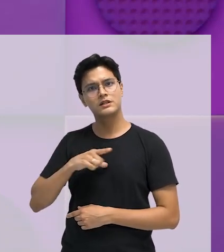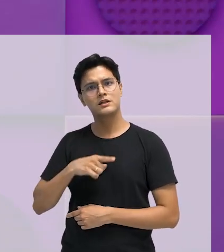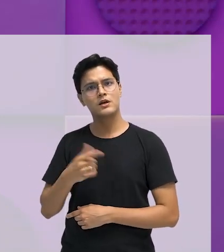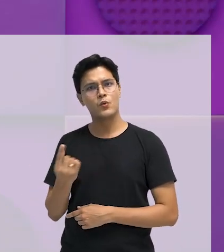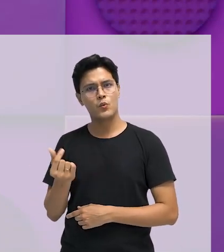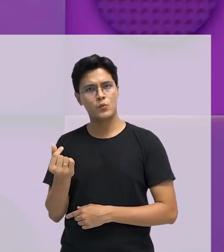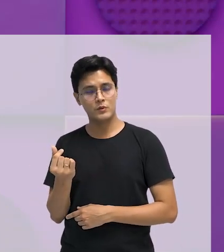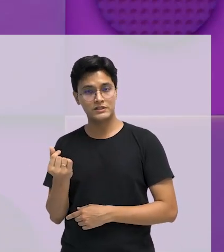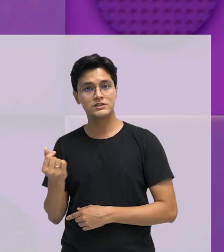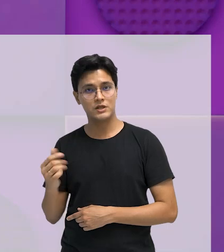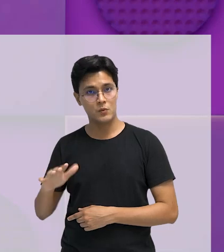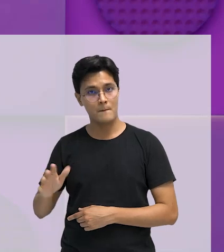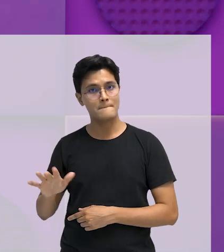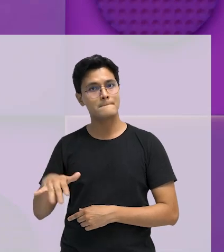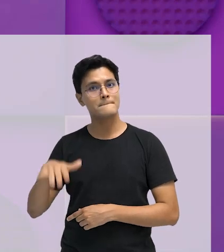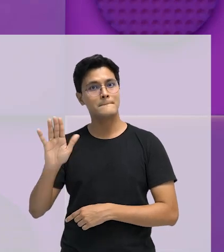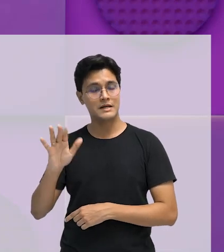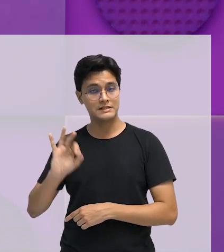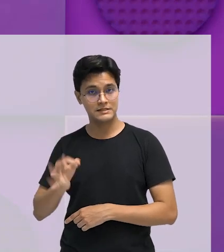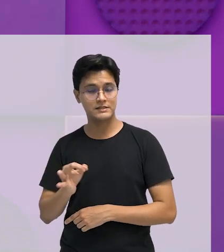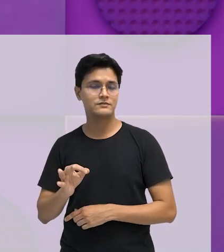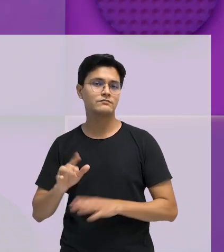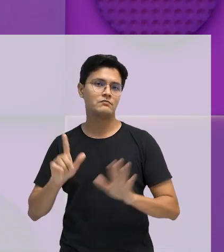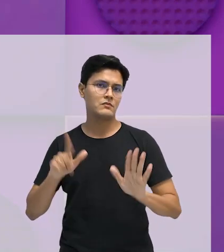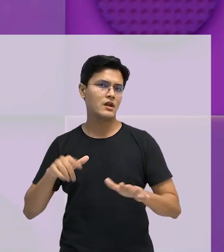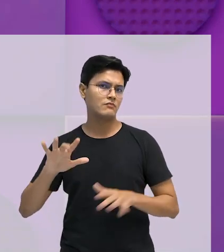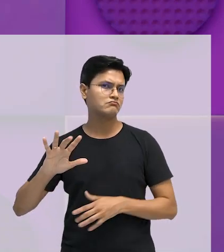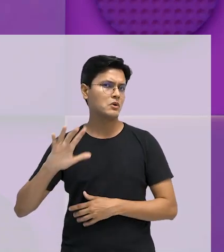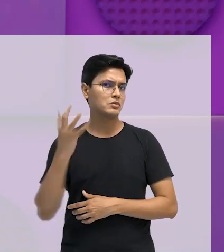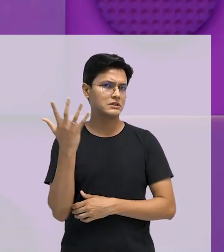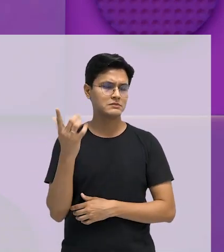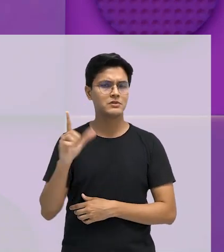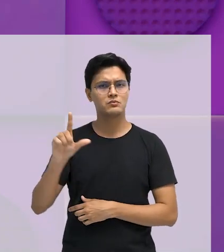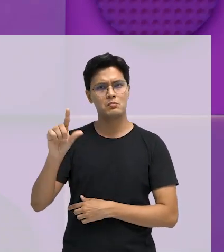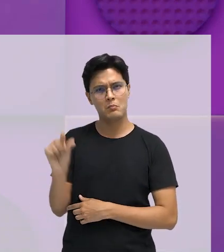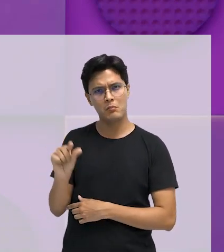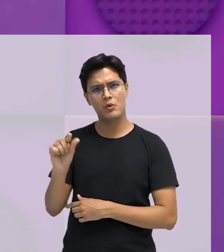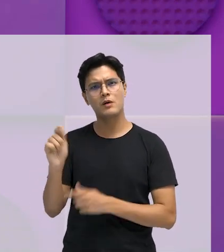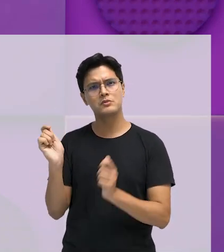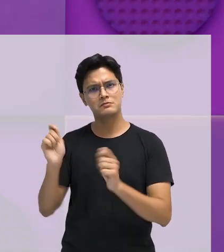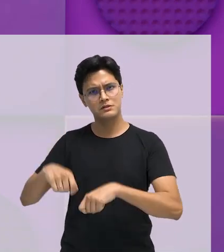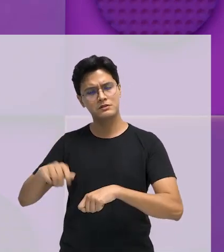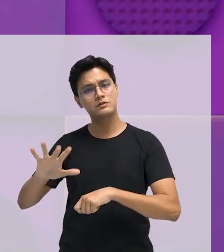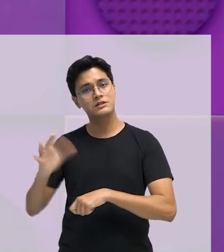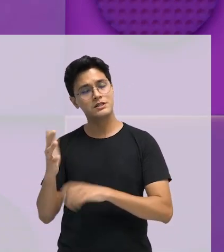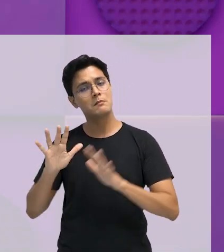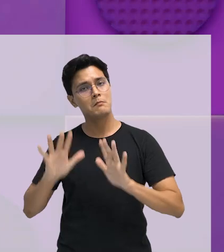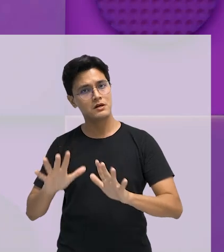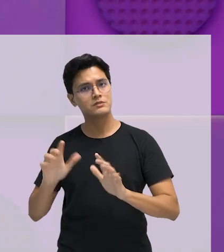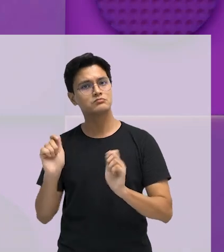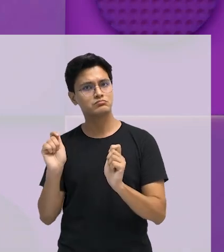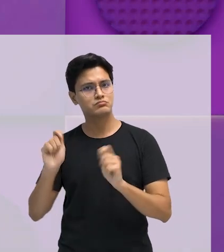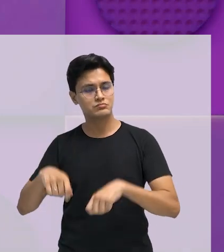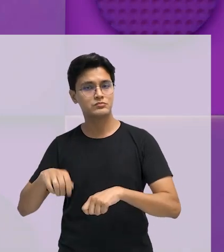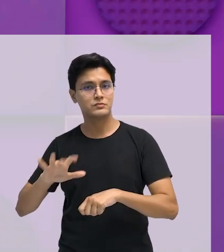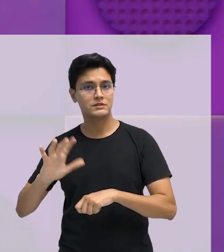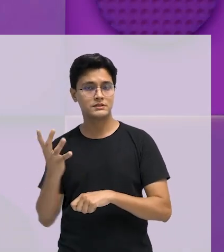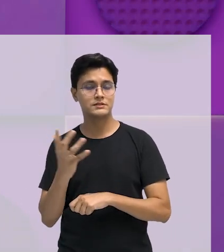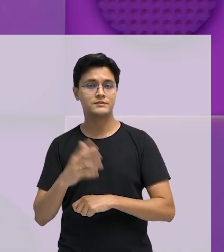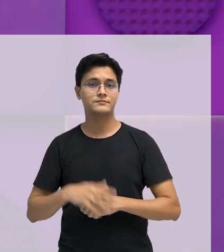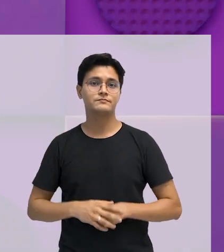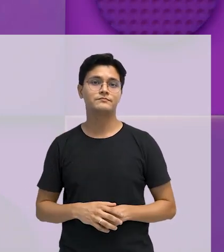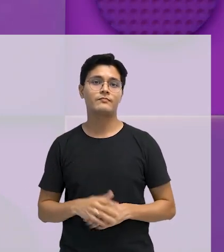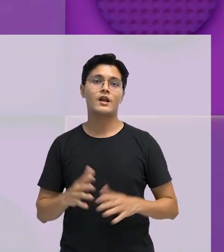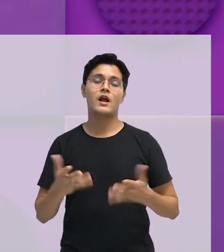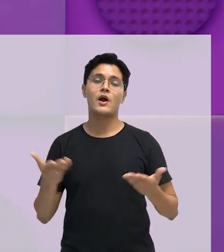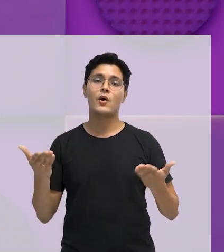são fenômenos que têm pouca chance de acontecer, mas pode acontecer sim, tá? Um fenômeno que